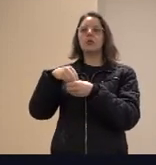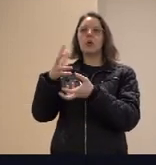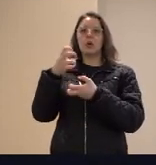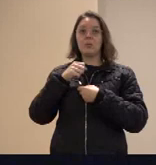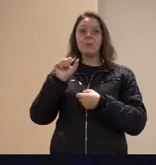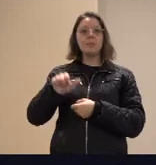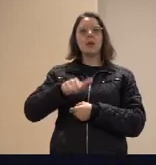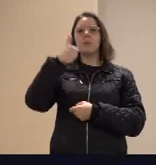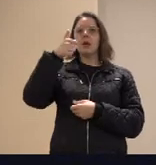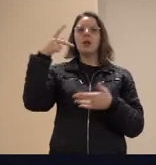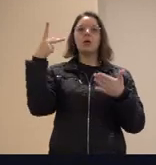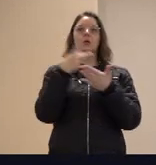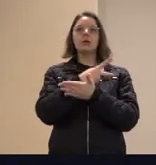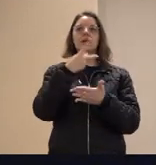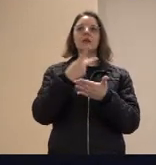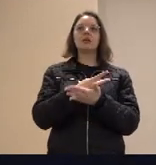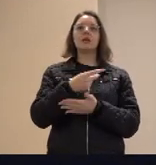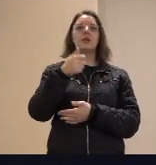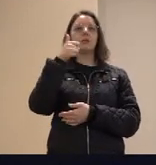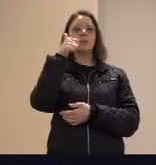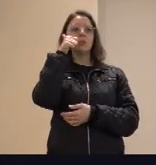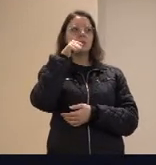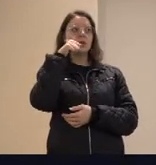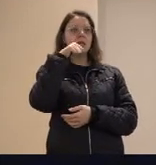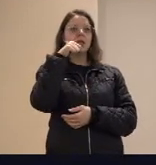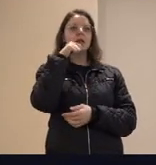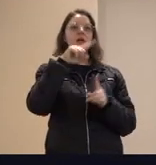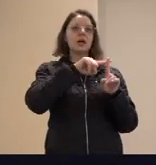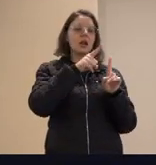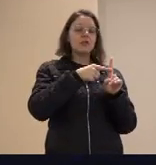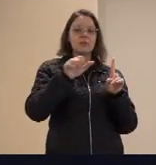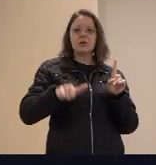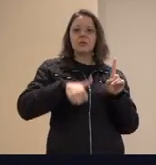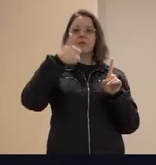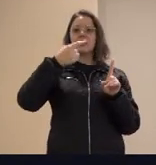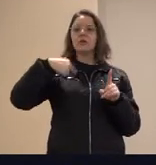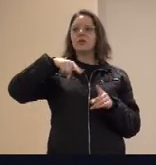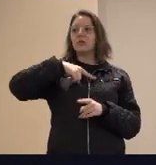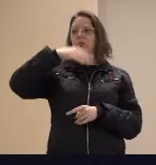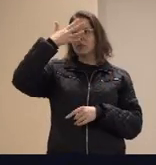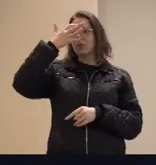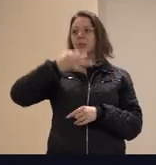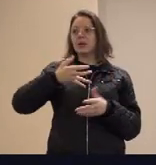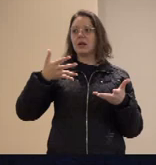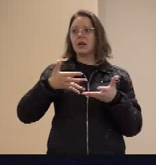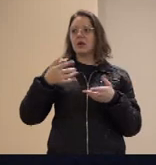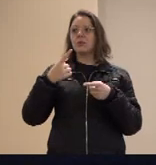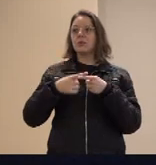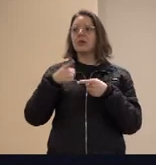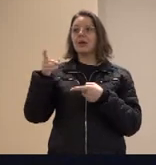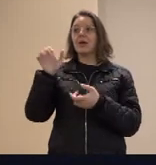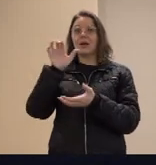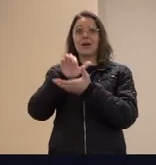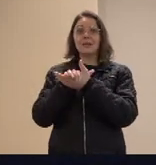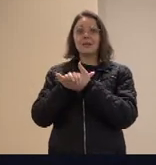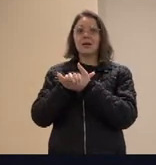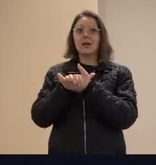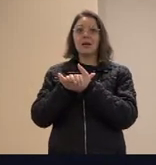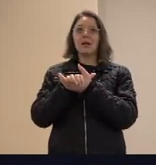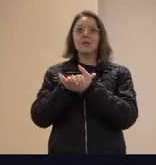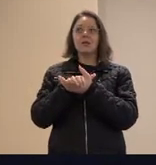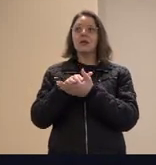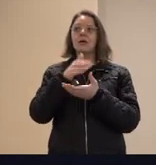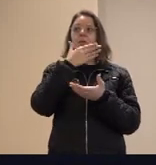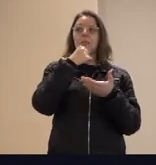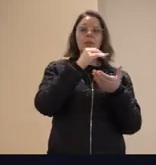primeiro caso que eu pego de menor, nesse sentido, né? Então, a gente está tentando entender o caso por ela ser casada, e tanto o marido quanto